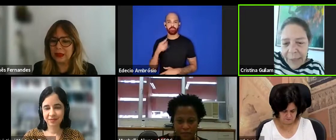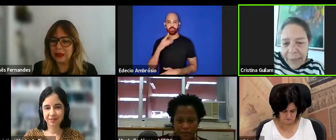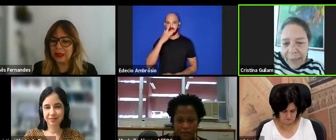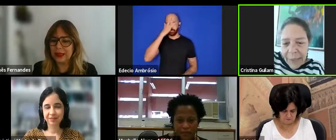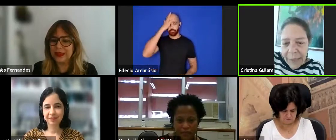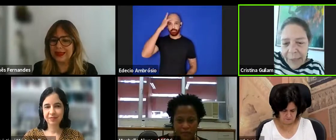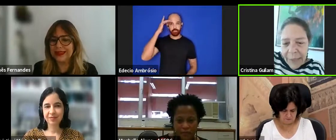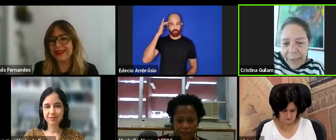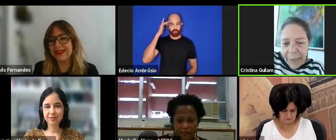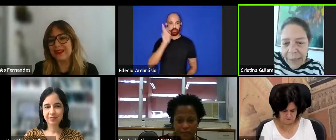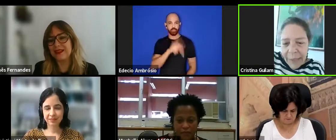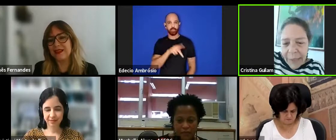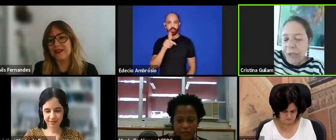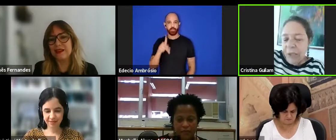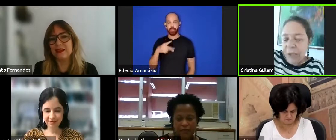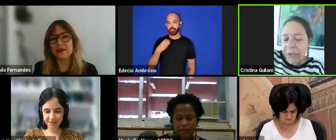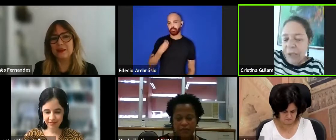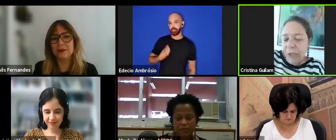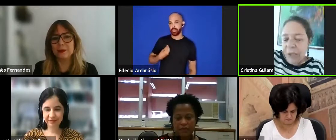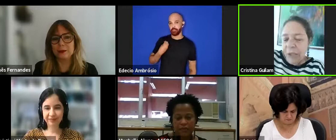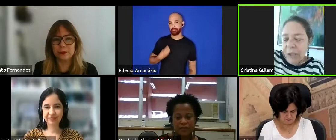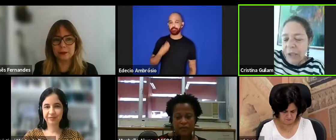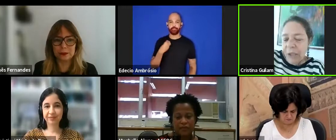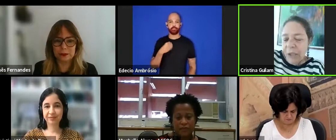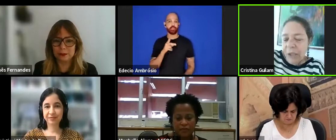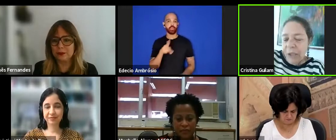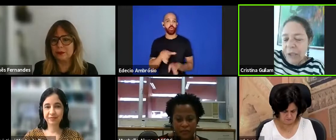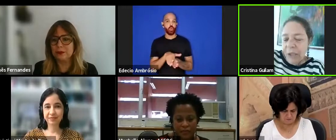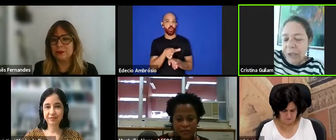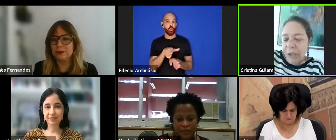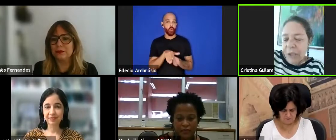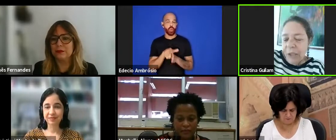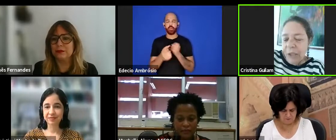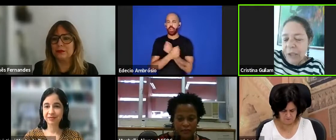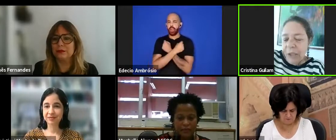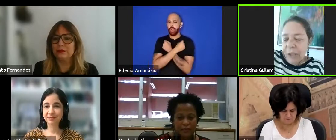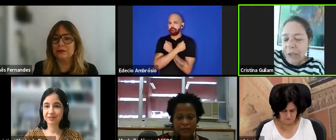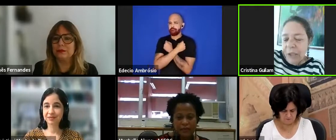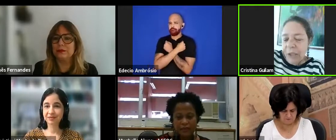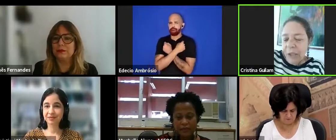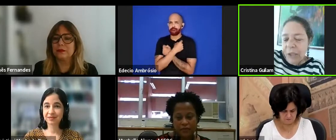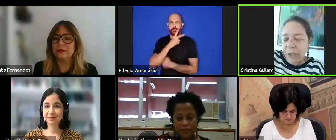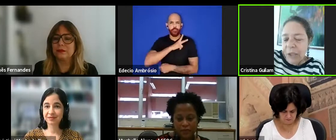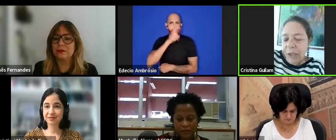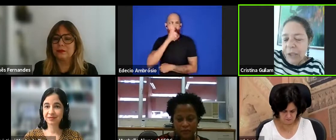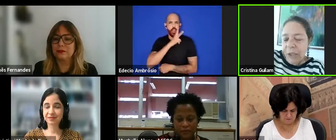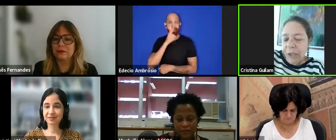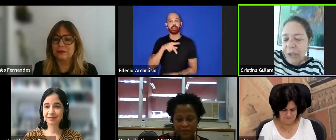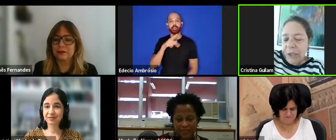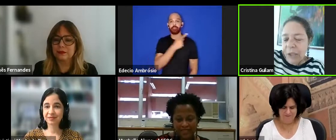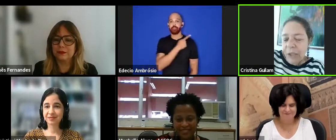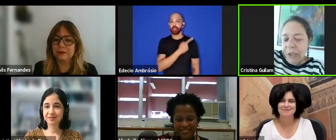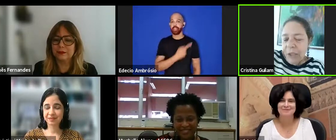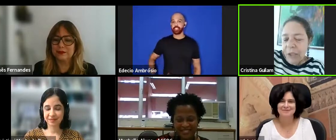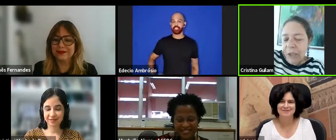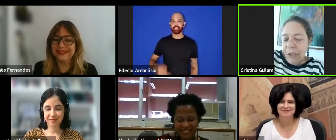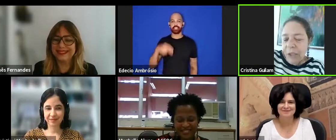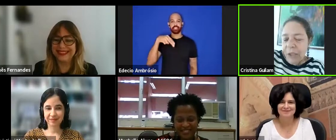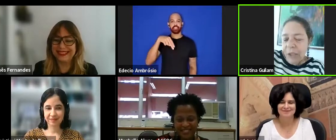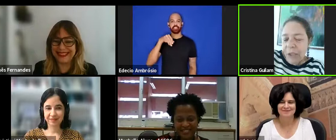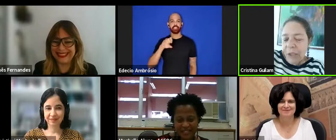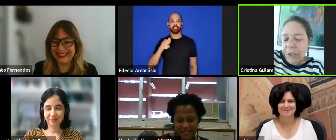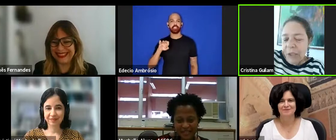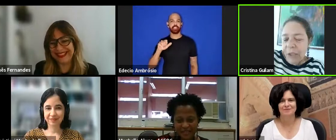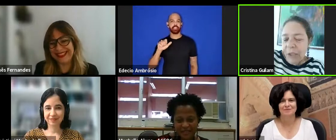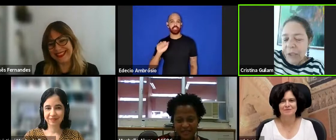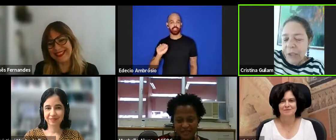discentes e docentes que estão aqui, os orientadores, um abraço muito apertado para a presidente Nisa, que nos